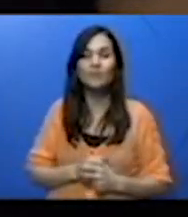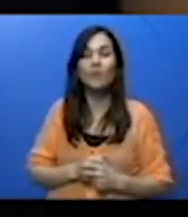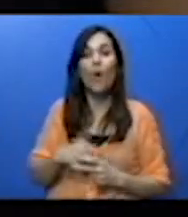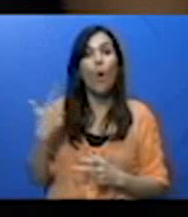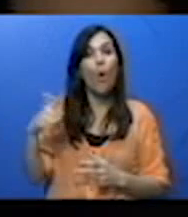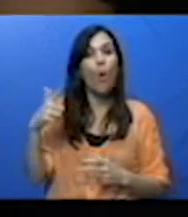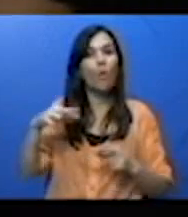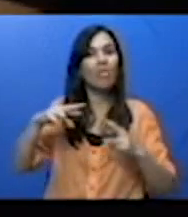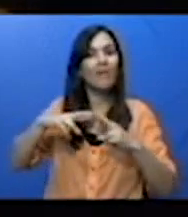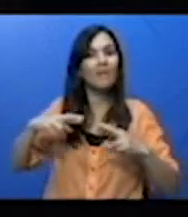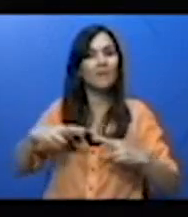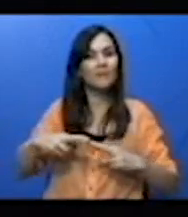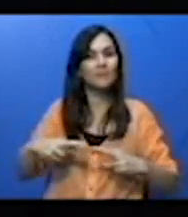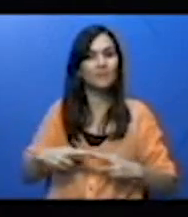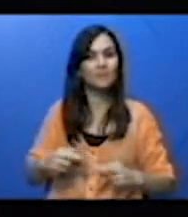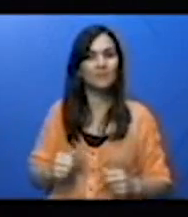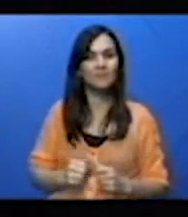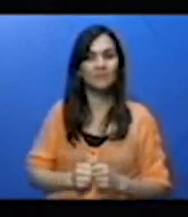o próximo.